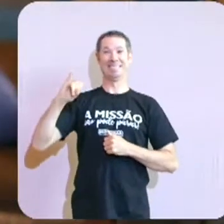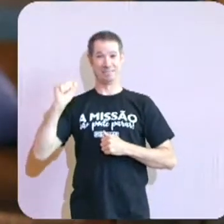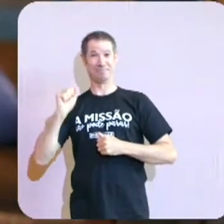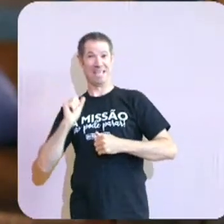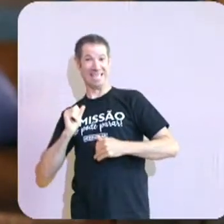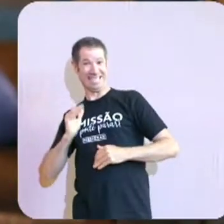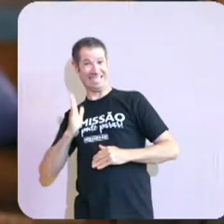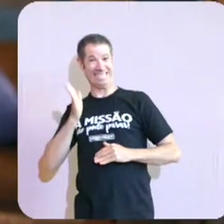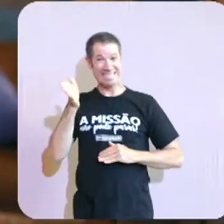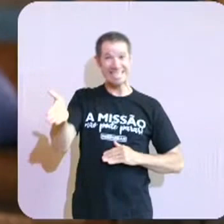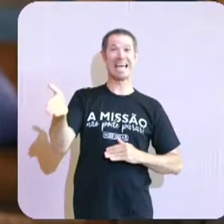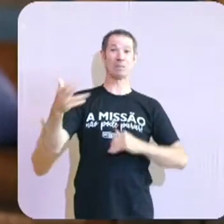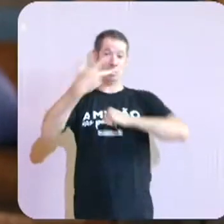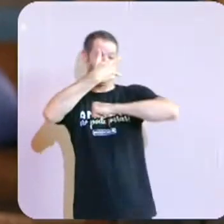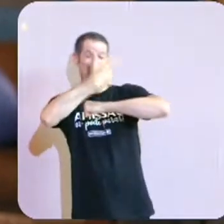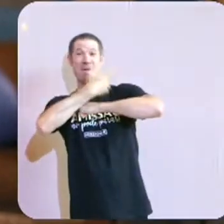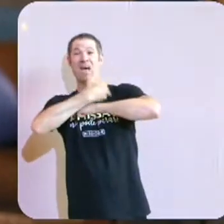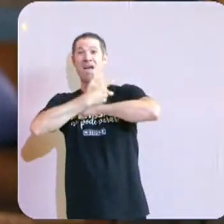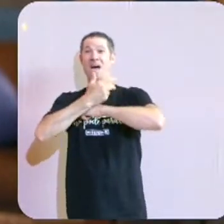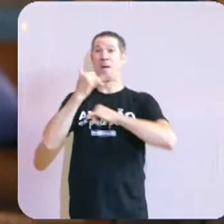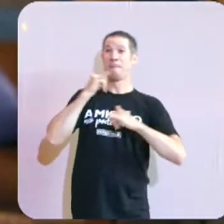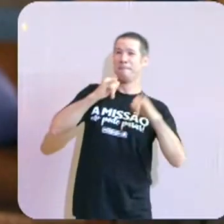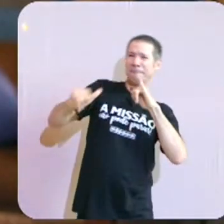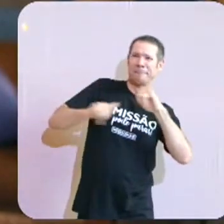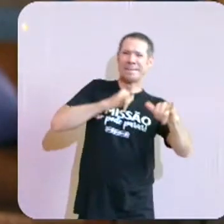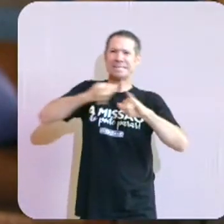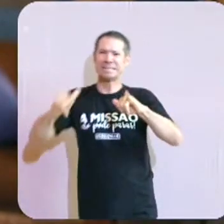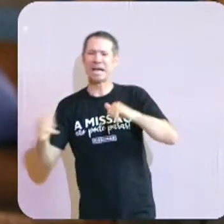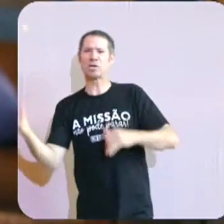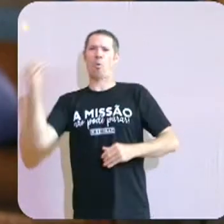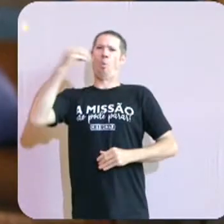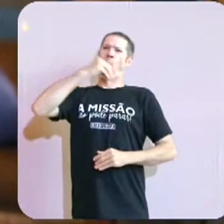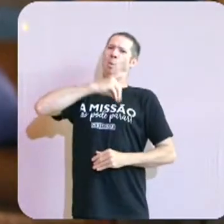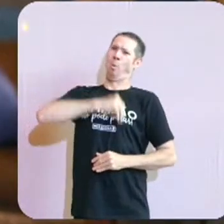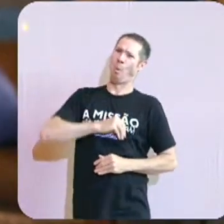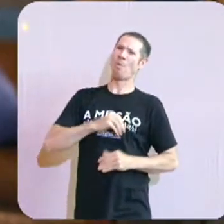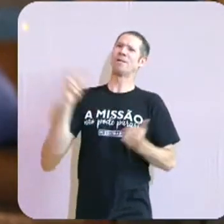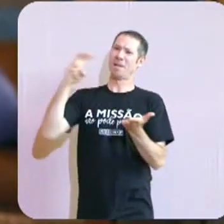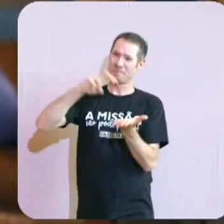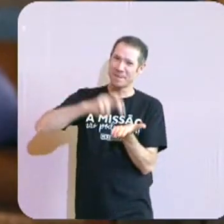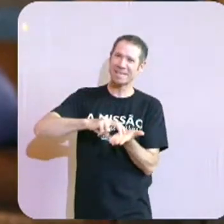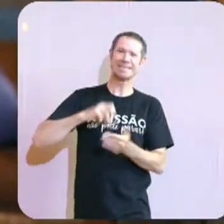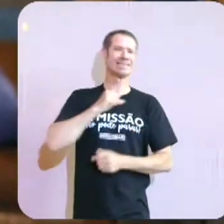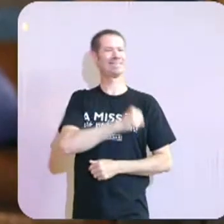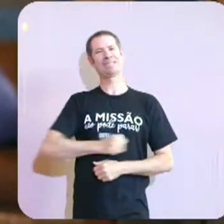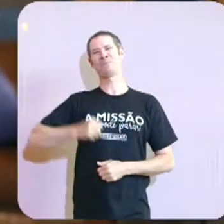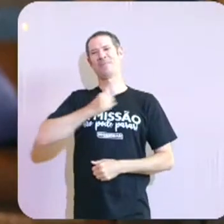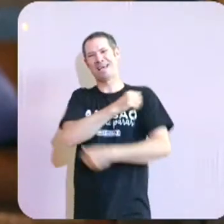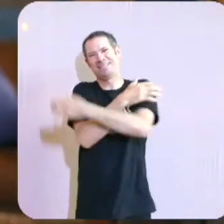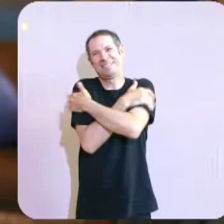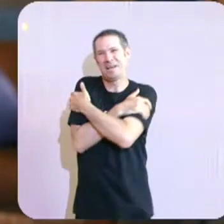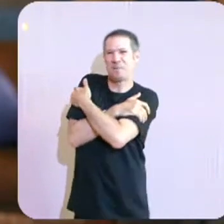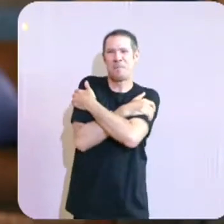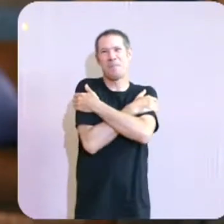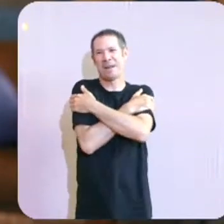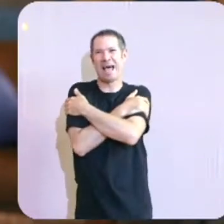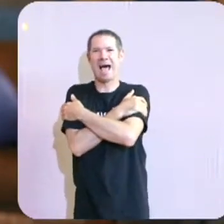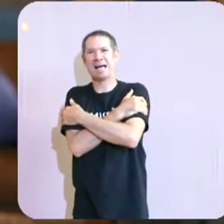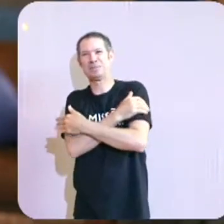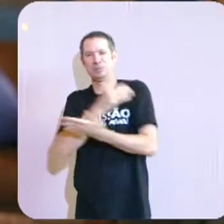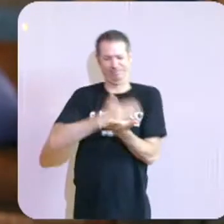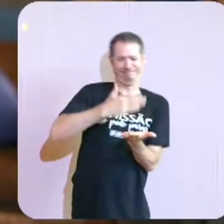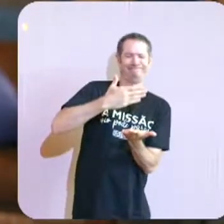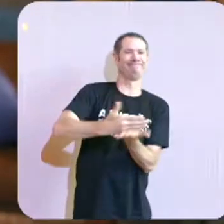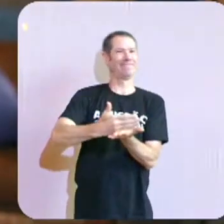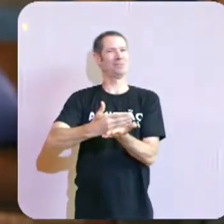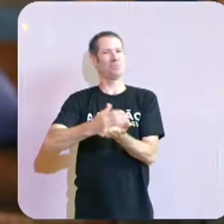uma mensagem que Deus colocou no meu coração para trazer para vocês hoje, nessa manhã. Fica a saudade, o abraço virtual para cada